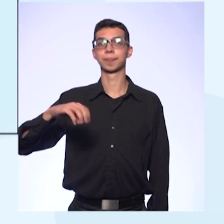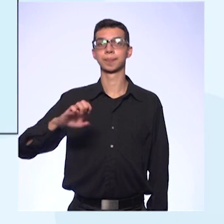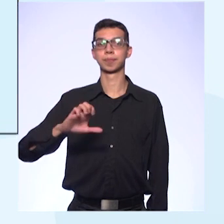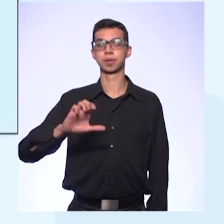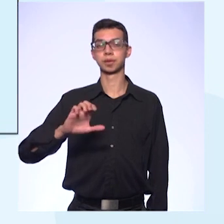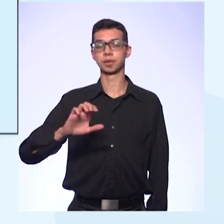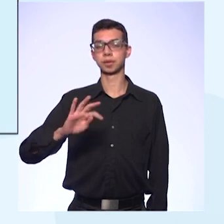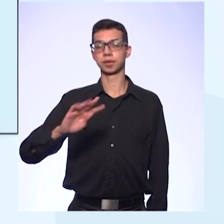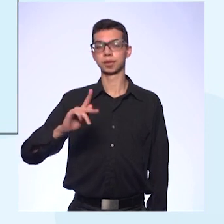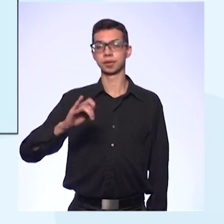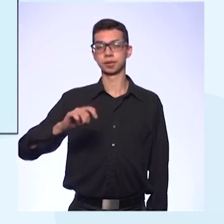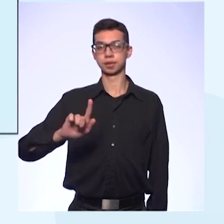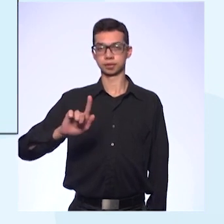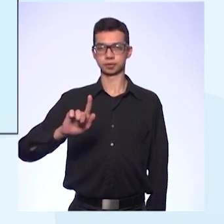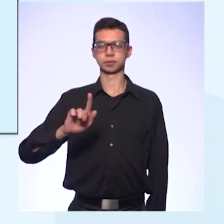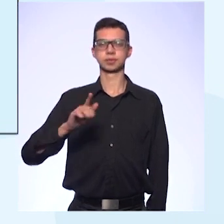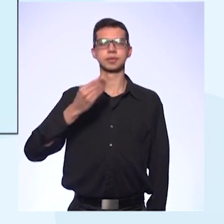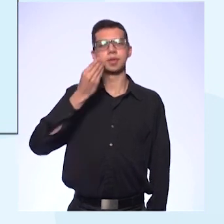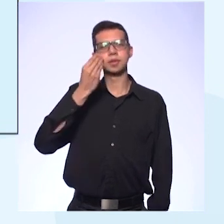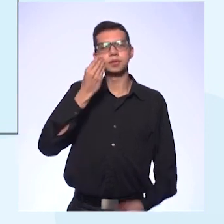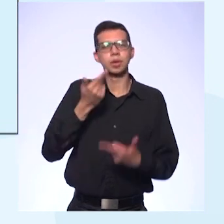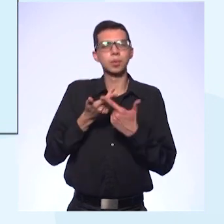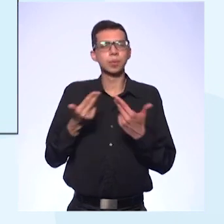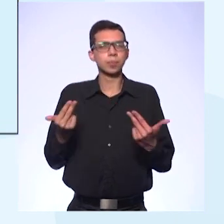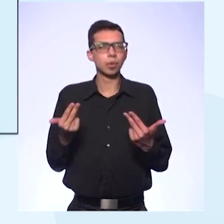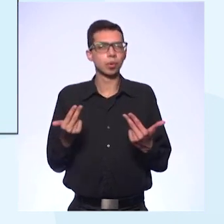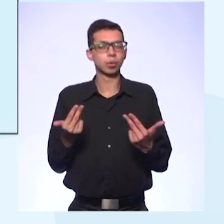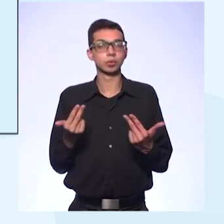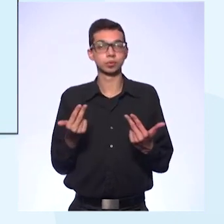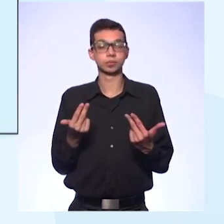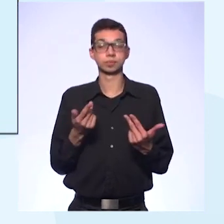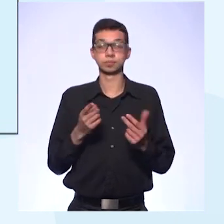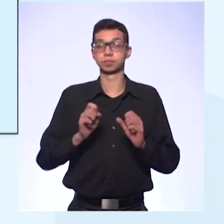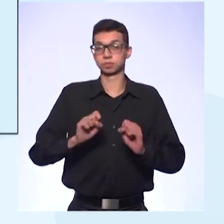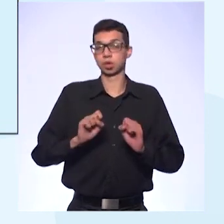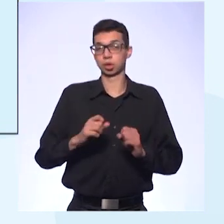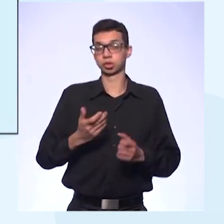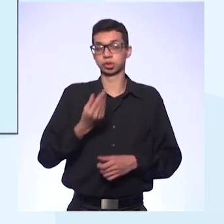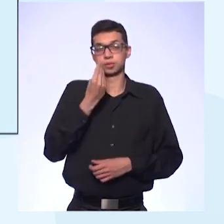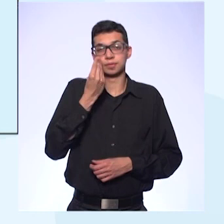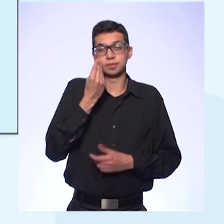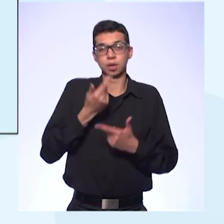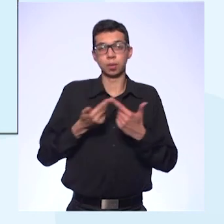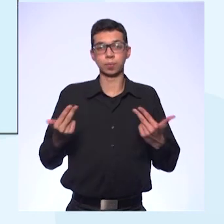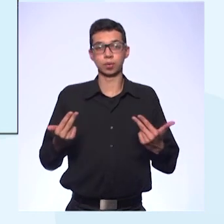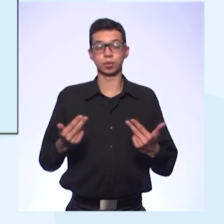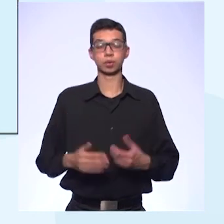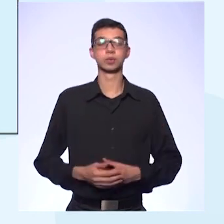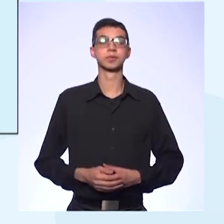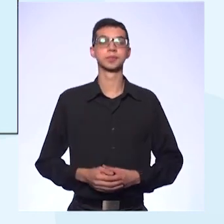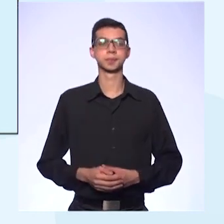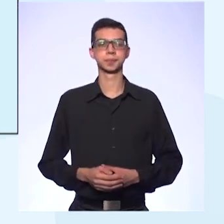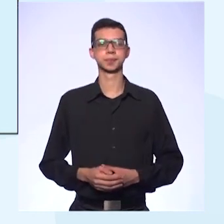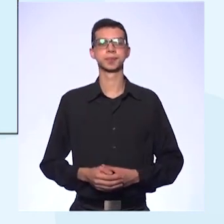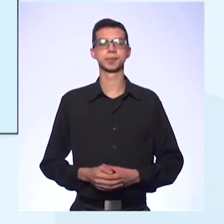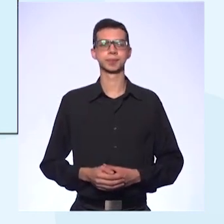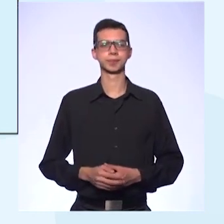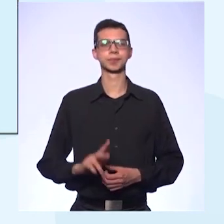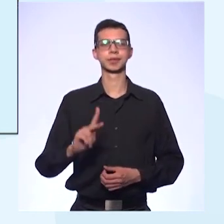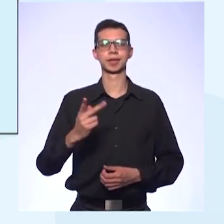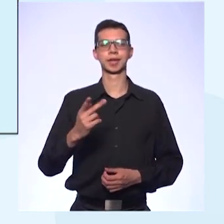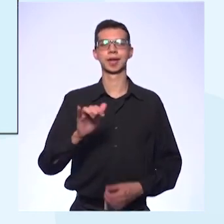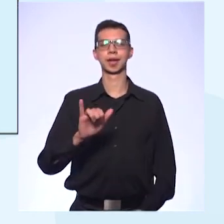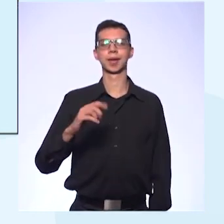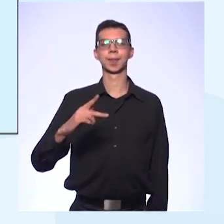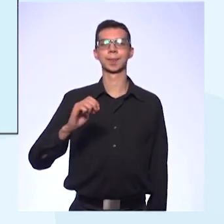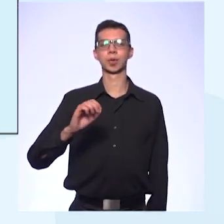Aconteceu do test something está no mesmo, mas você aqui pode testar uma hipótese. Test a hypothesis. Então,